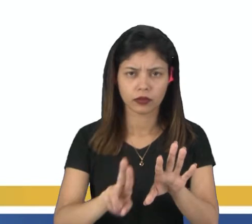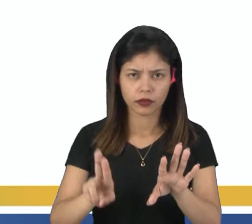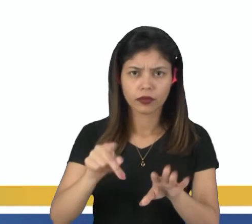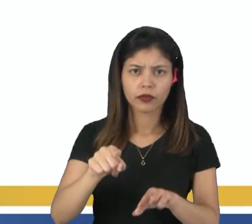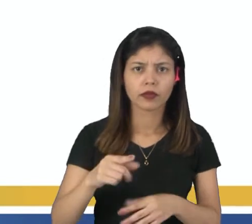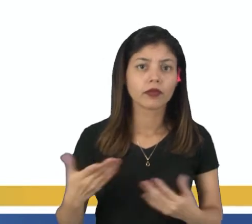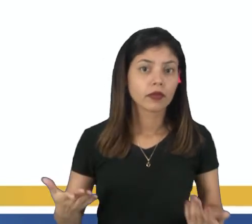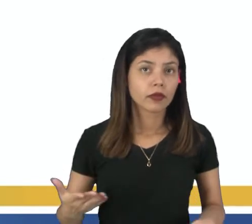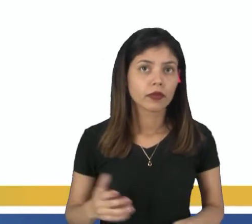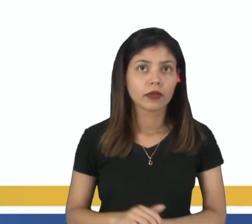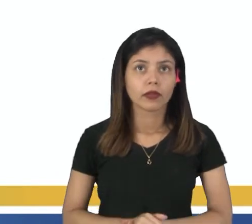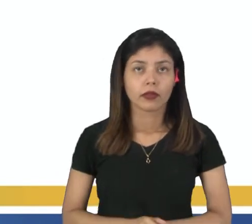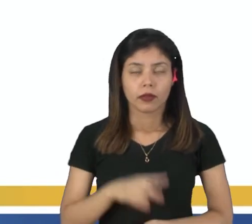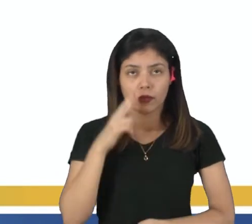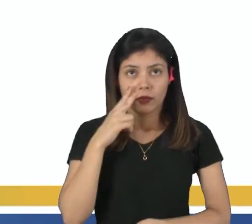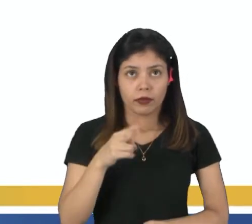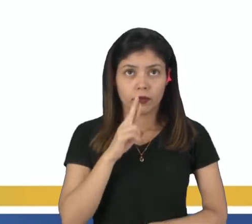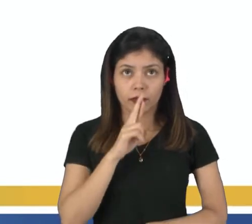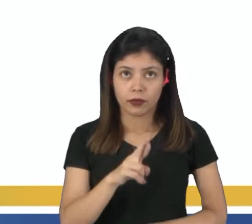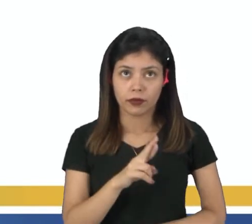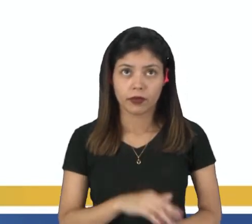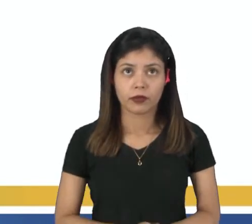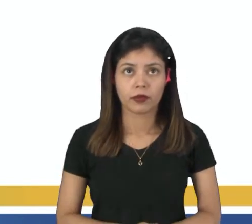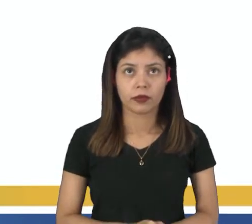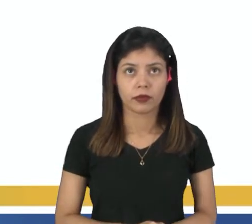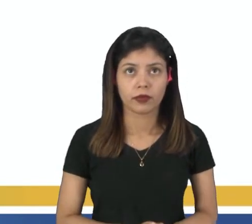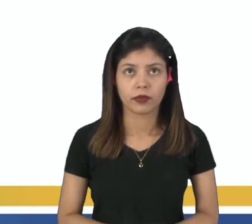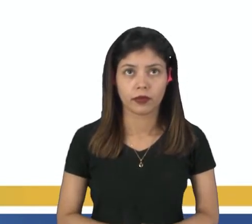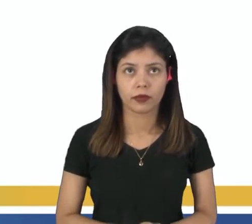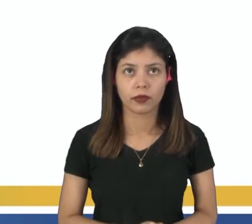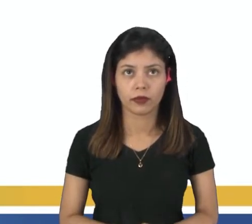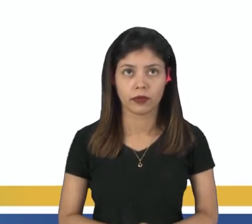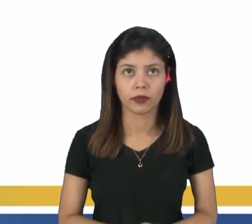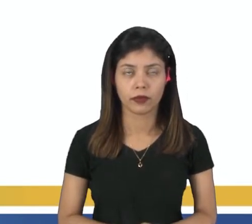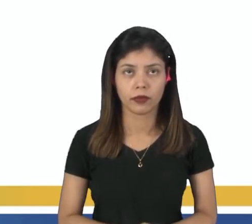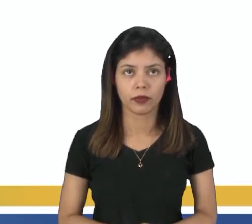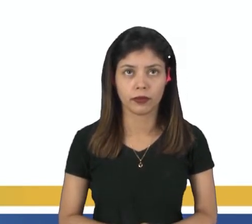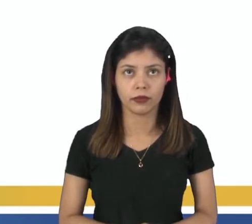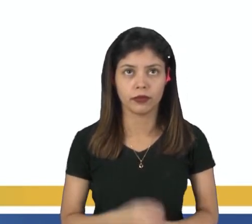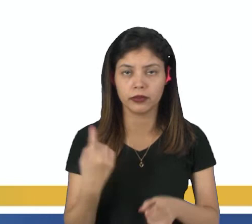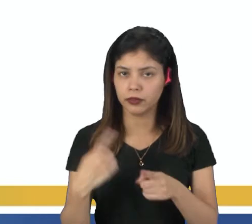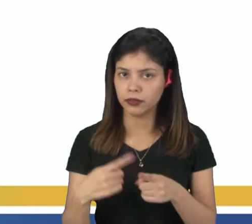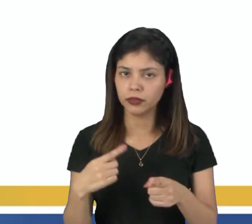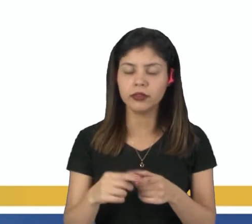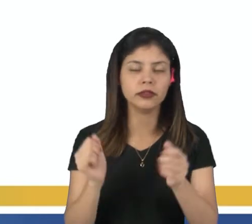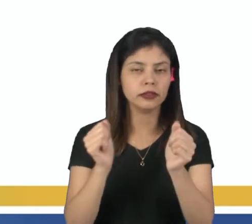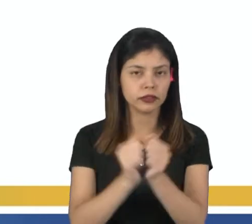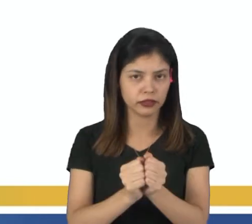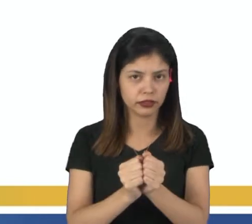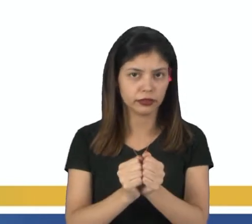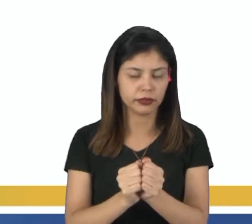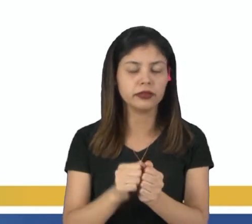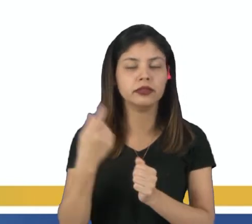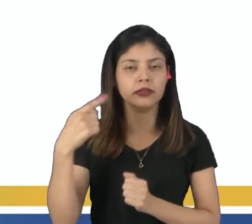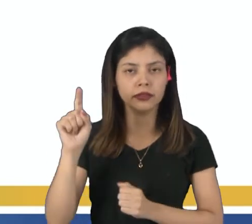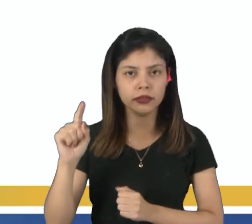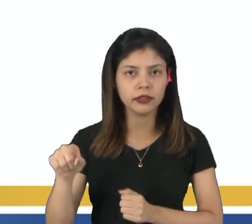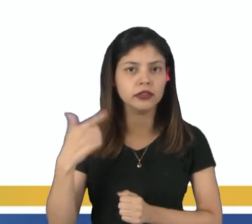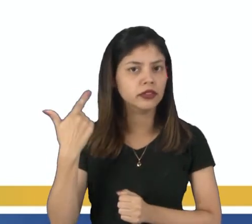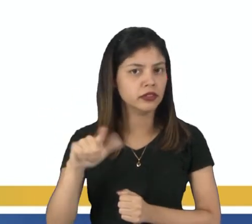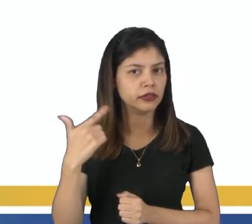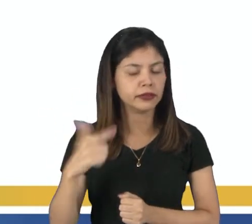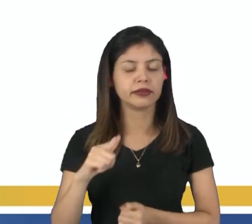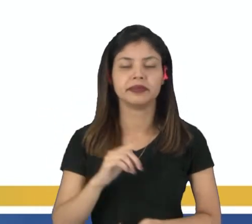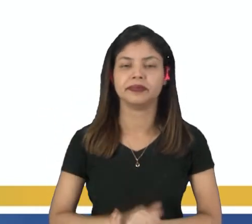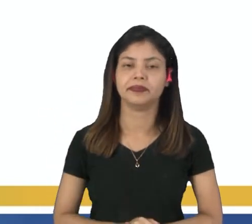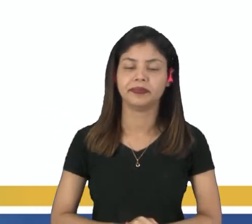colocar aqui? Vamos verificar a resposta. Estavam ansiosos porque o dia já havia